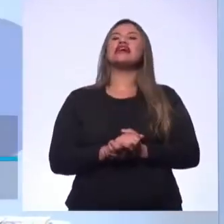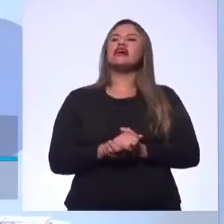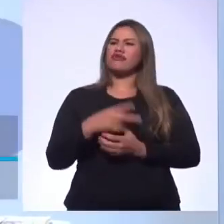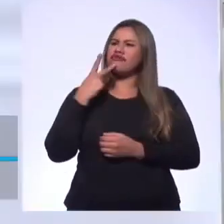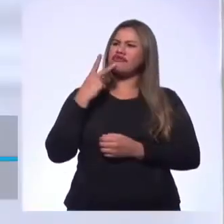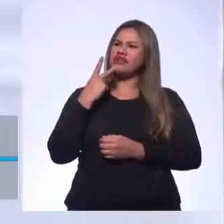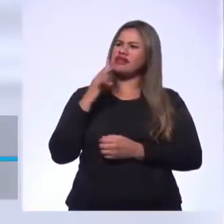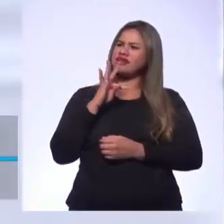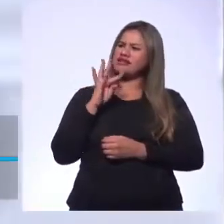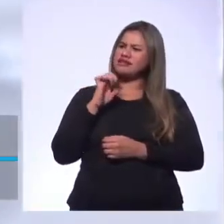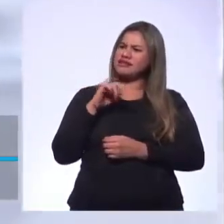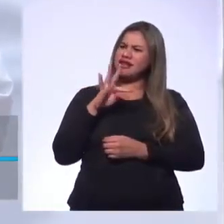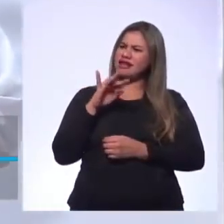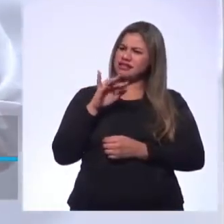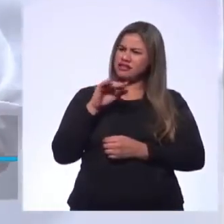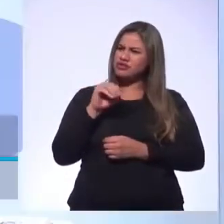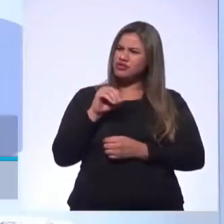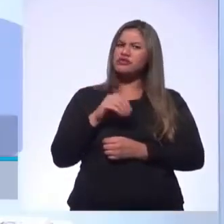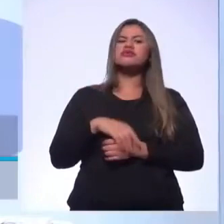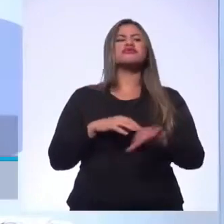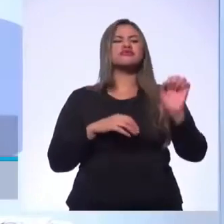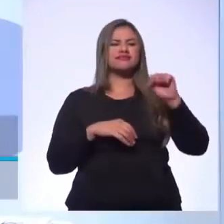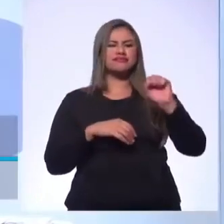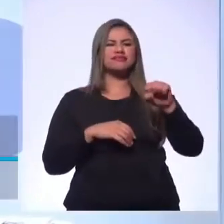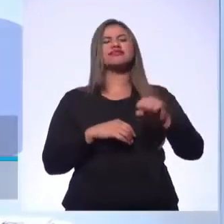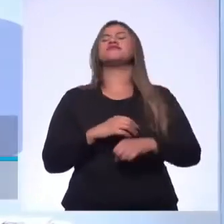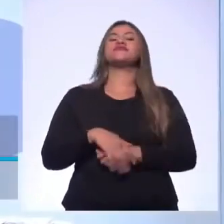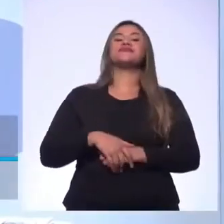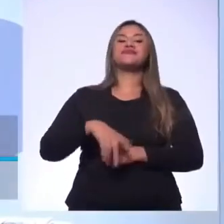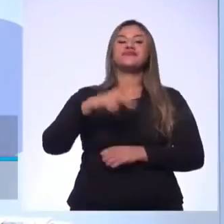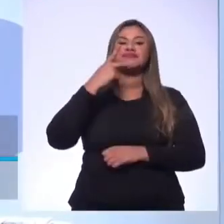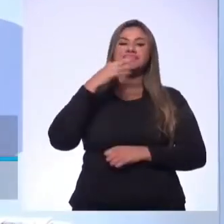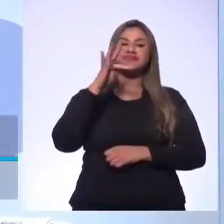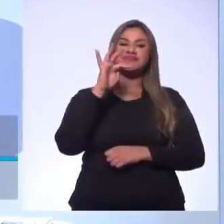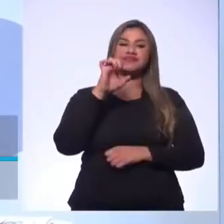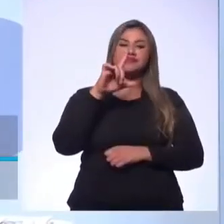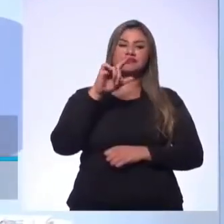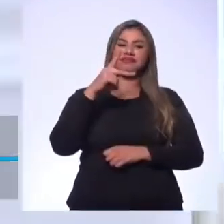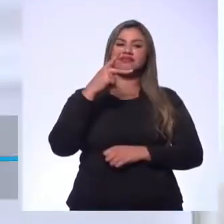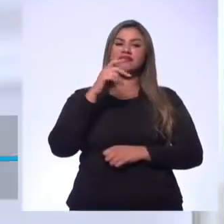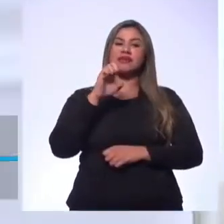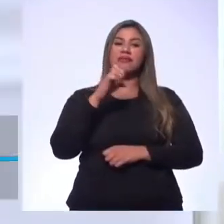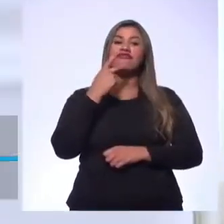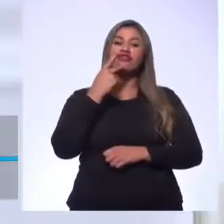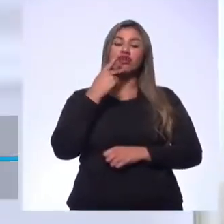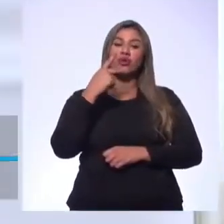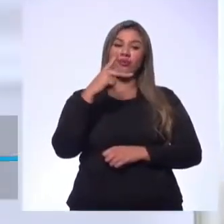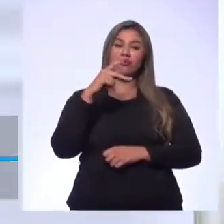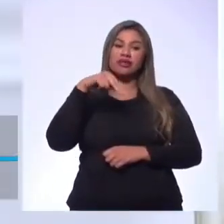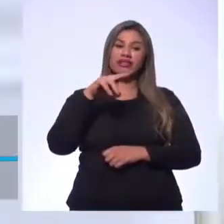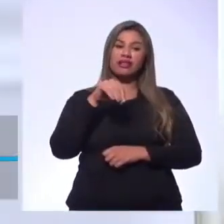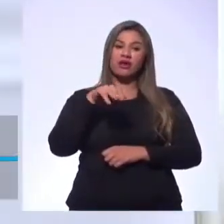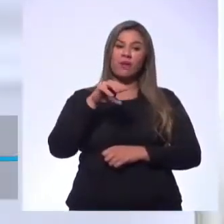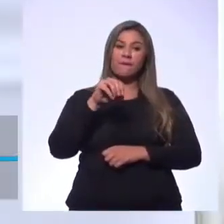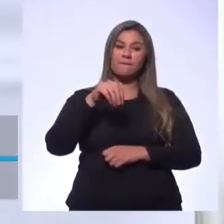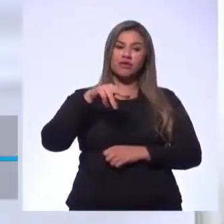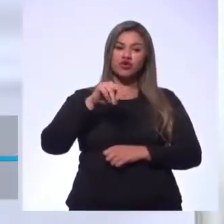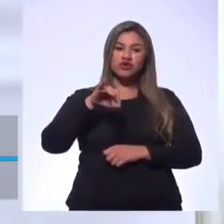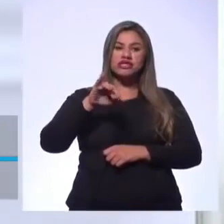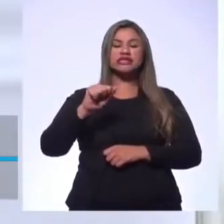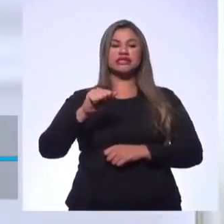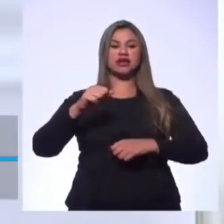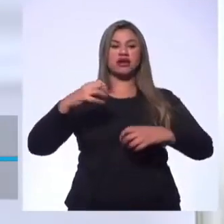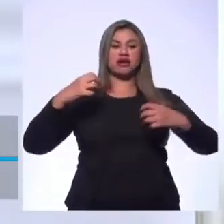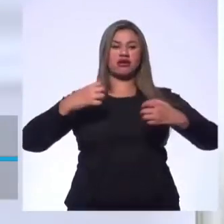aqui, o Felipe escreveu pneumonia, tá bom? Perfeito. Então, pneumonia pode ser também causada por bactéria,